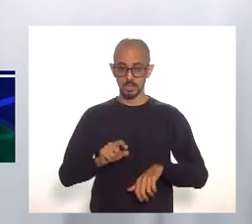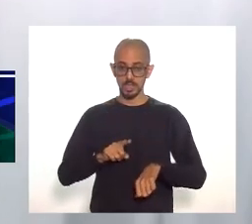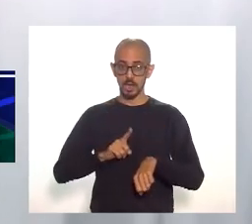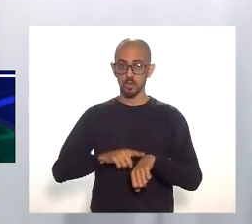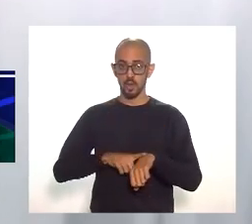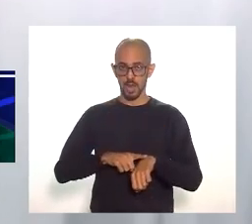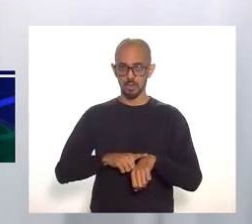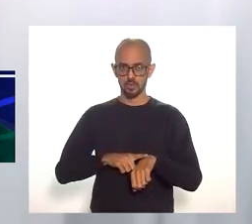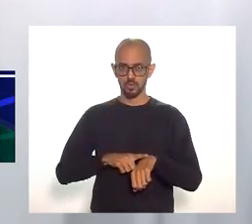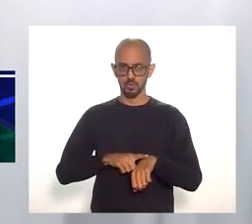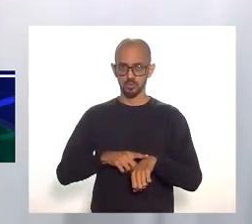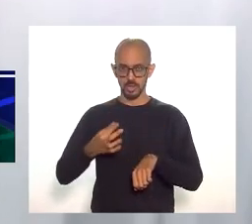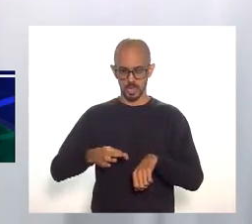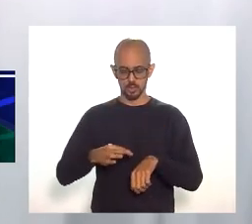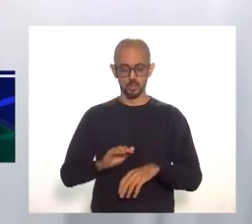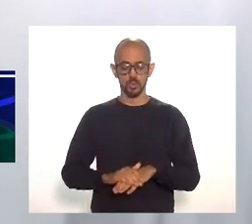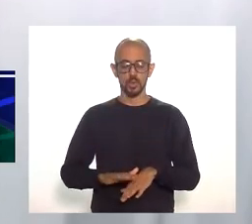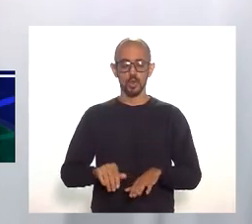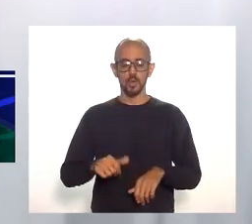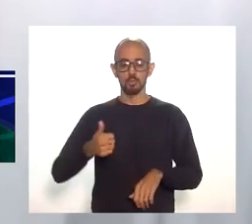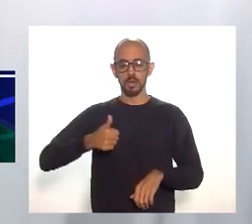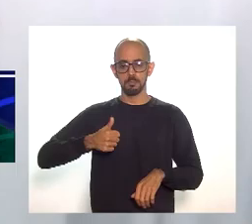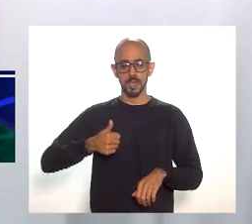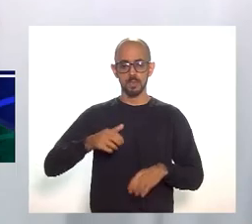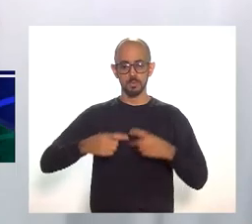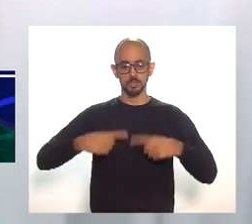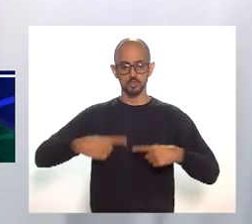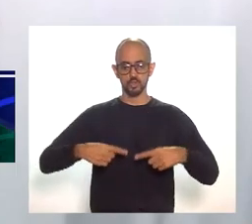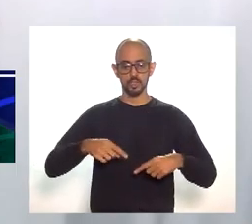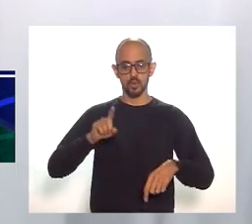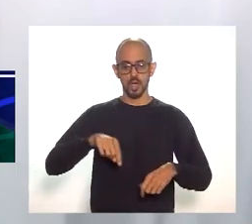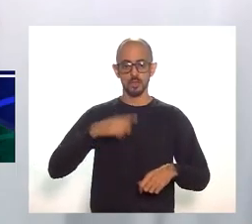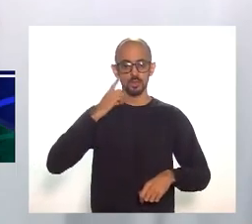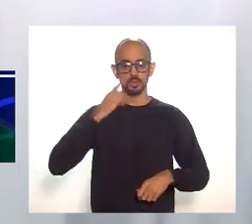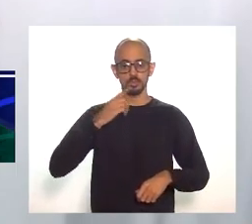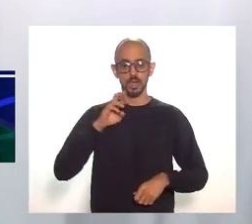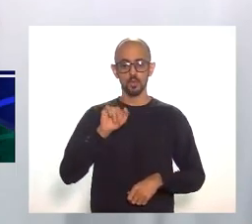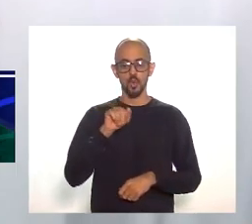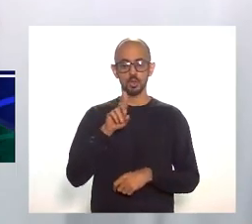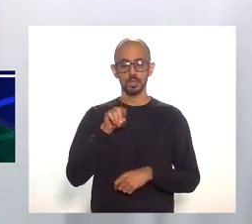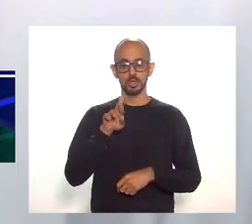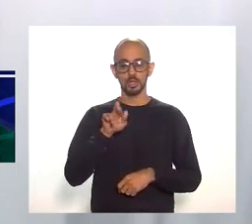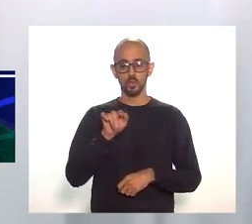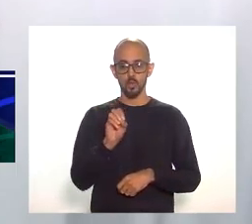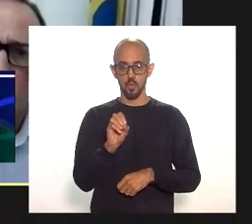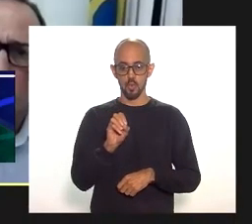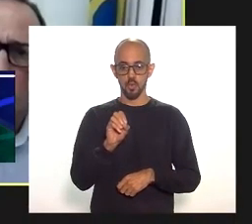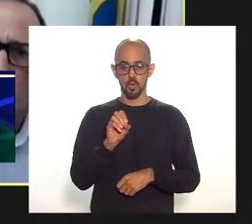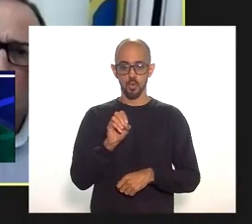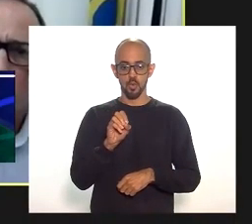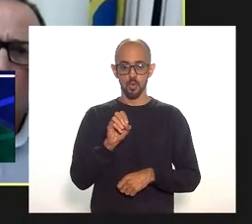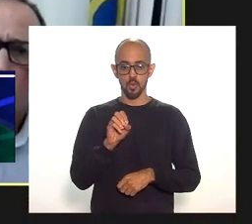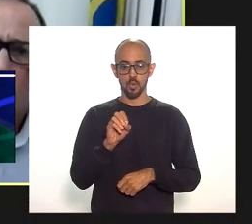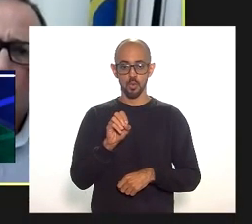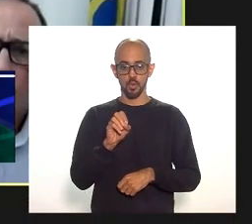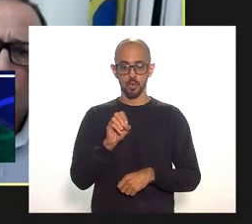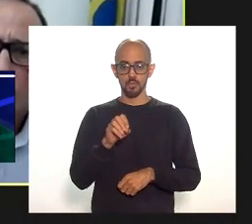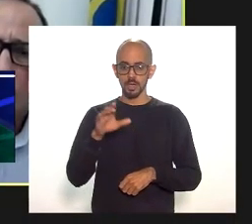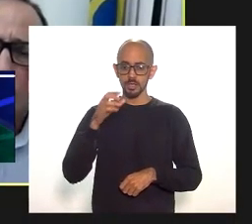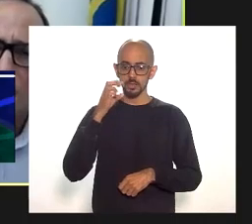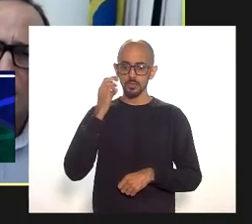primeiro inscrito para discutir o projeto 3645 é o deputado Rodrigo Amorim. Deputado Tiaju?